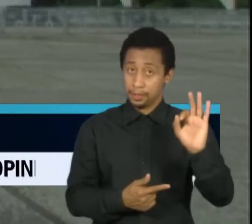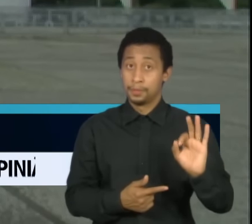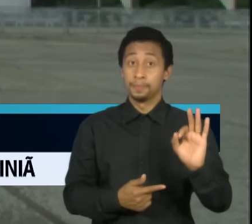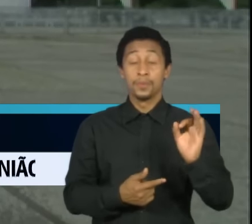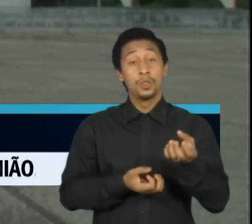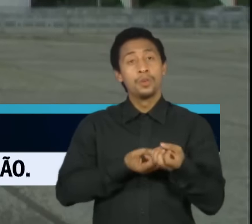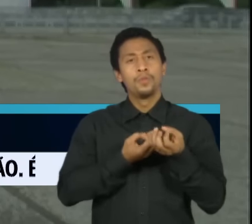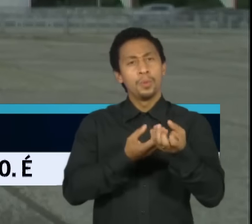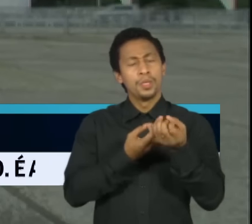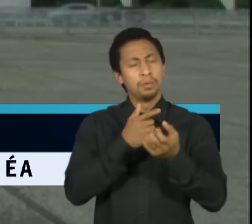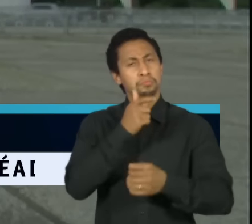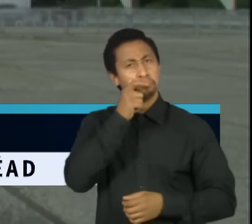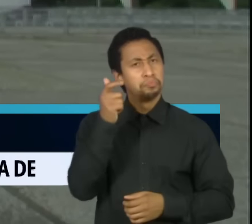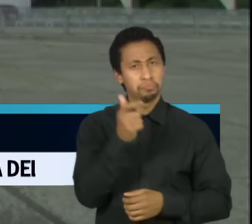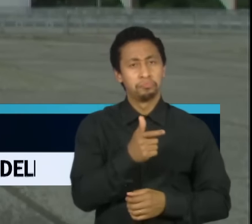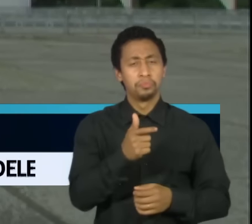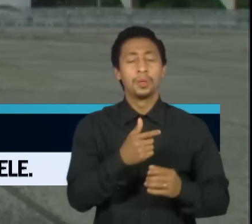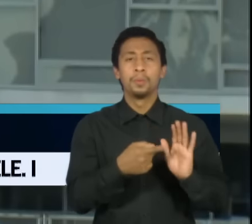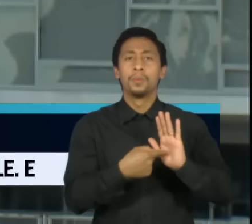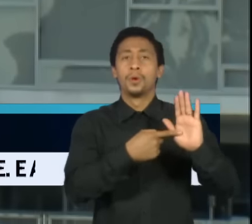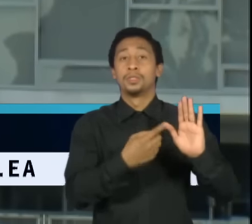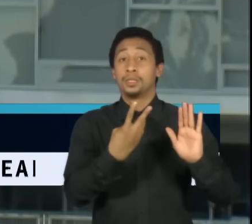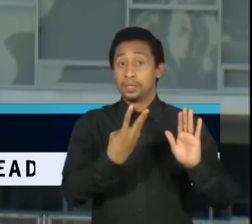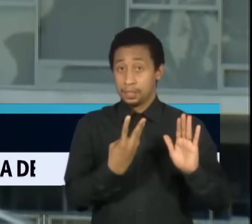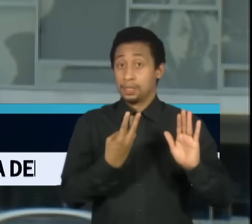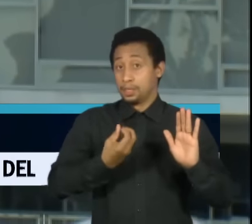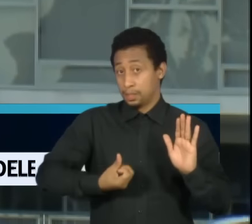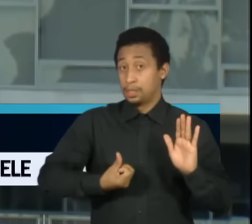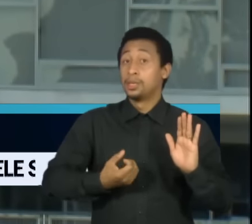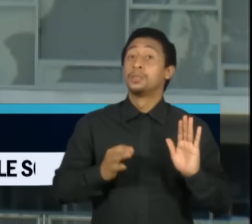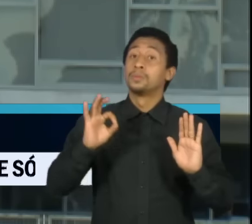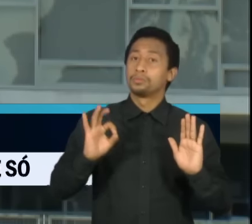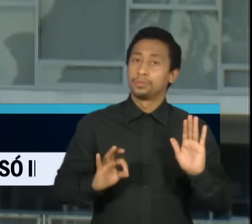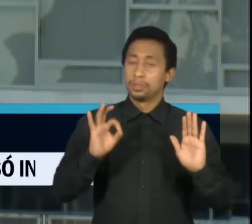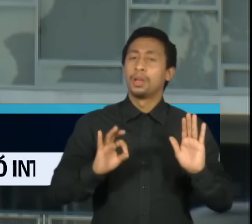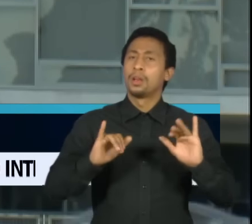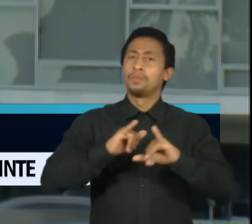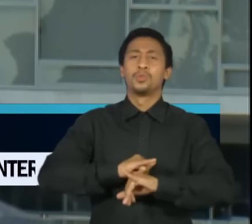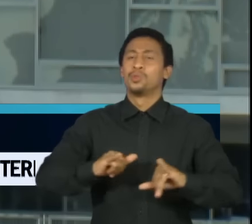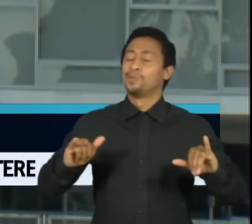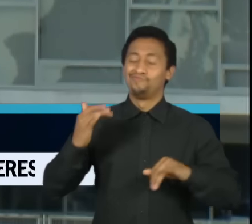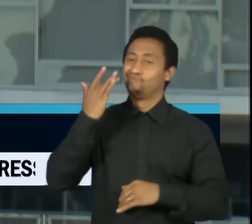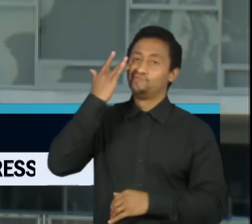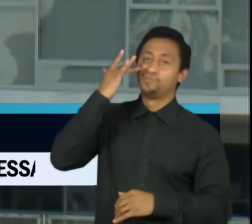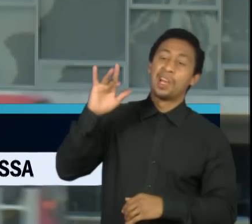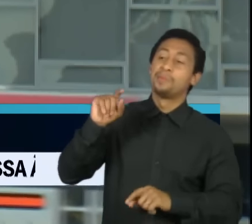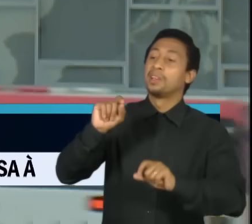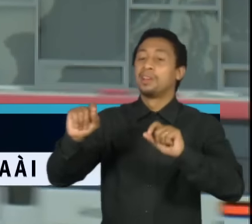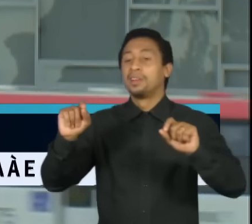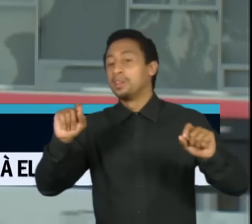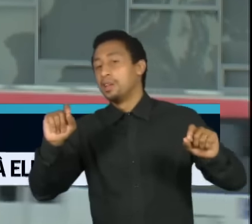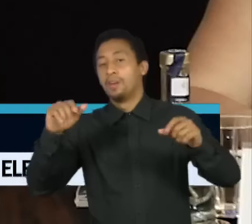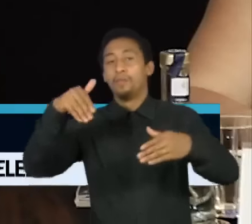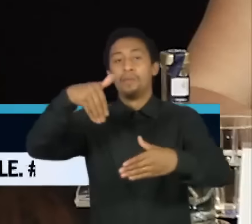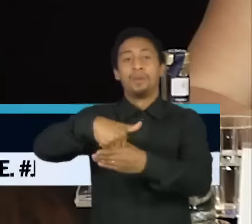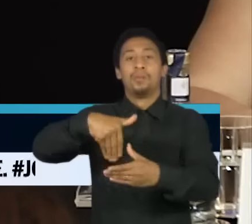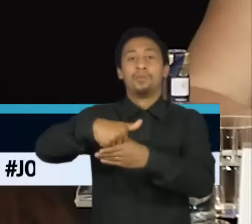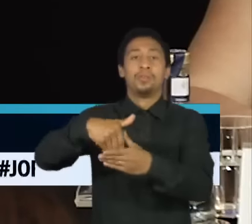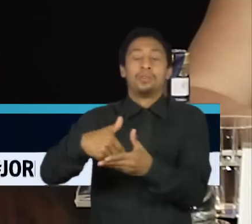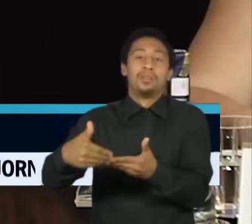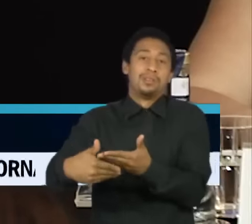atenção na pesquisa. 36% dos entrevistados disseram não saber apontar um candidato à presidência da República.